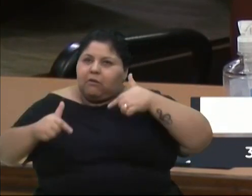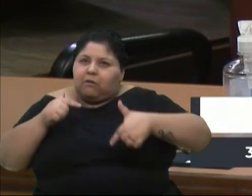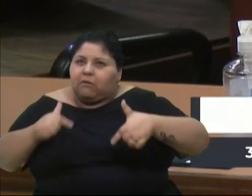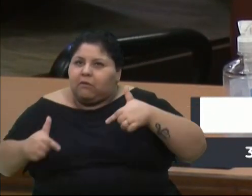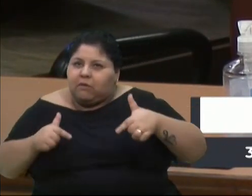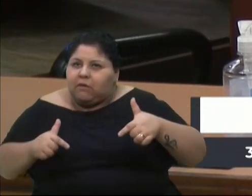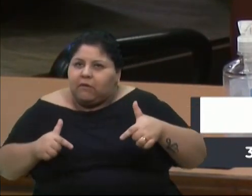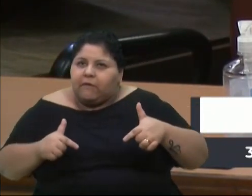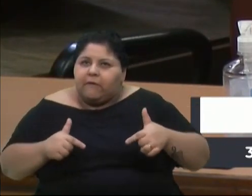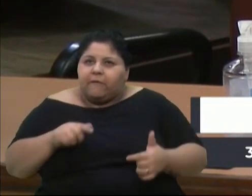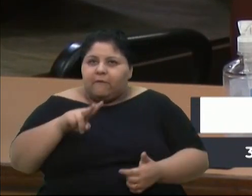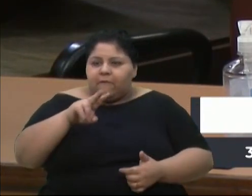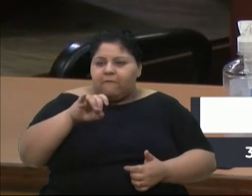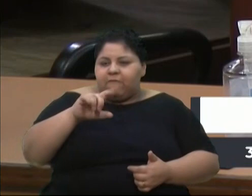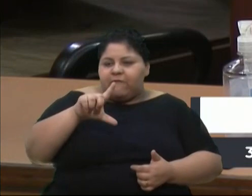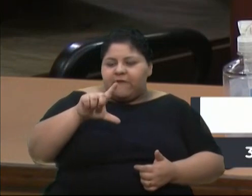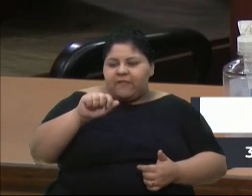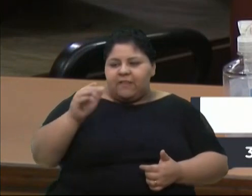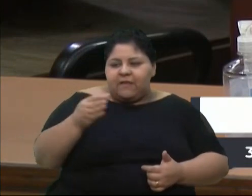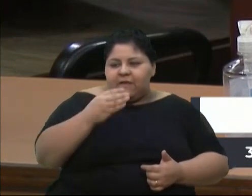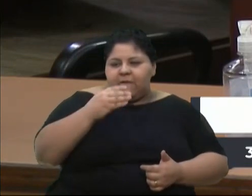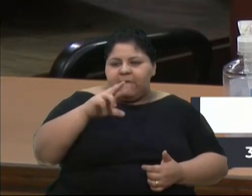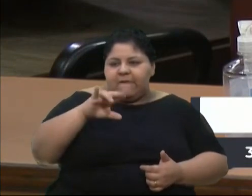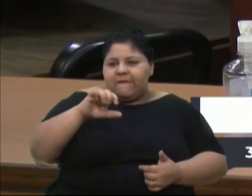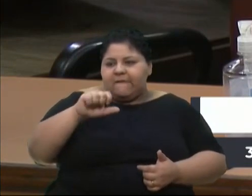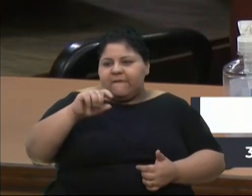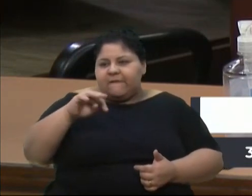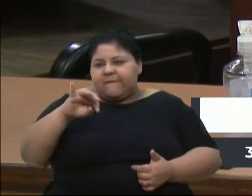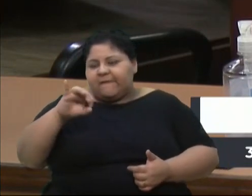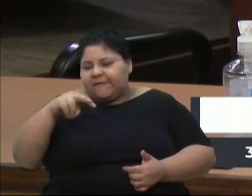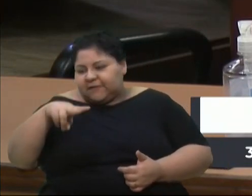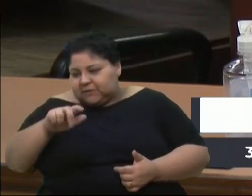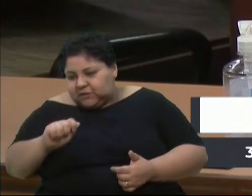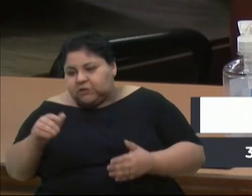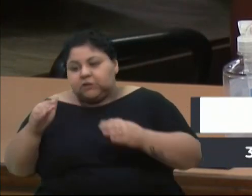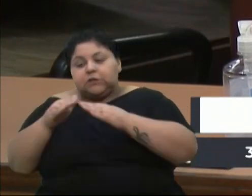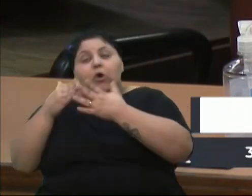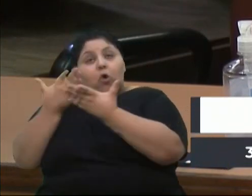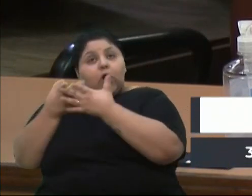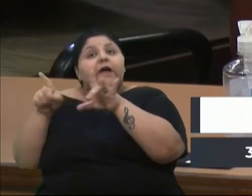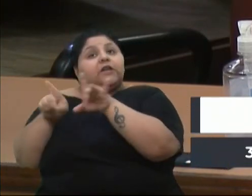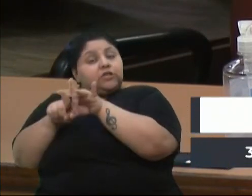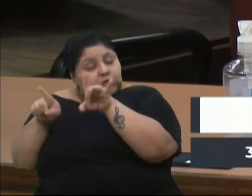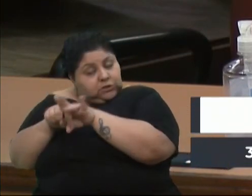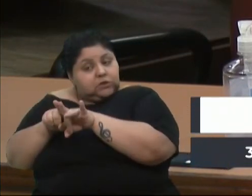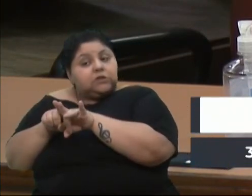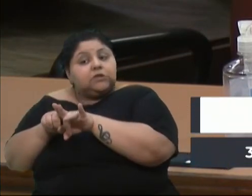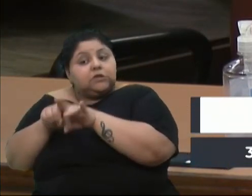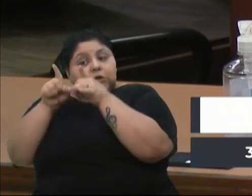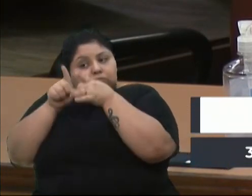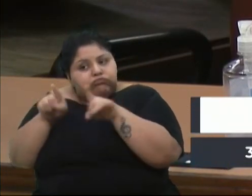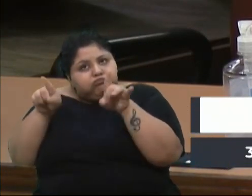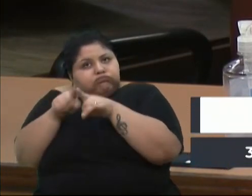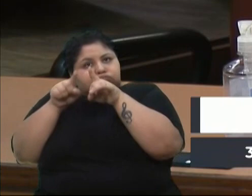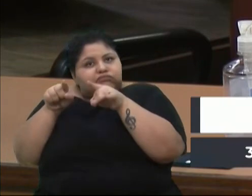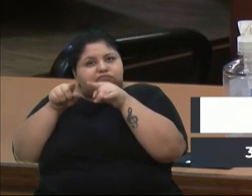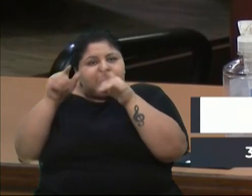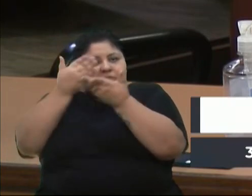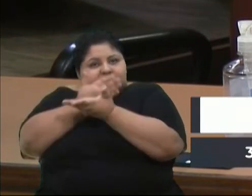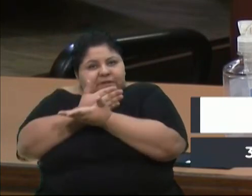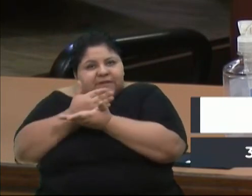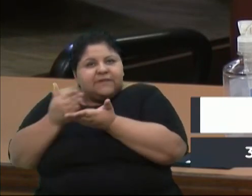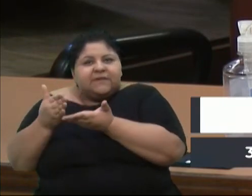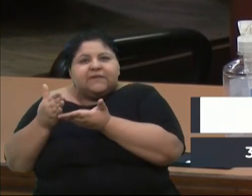Vila Cristina. O Colégio Felipe Toneta, lá em cima, que é o coral, que está iniciando os Alpico, que